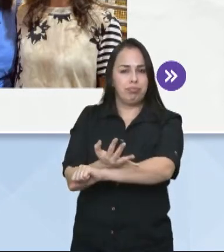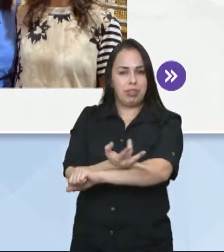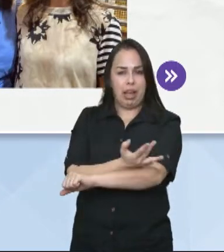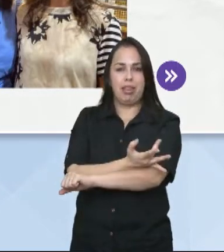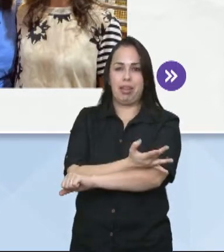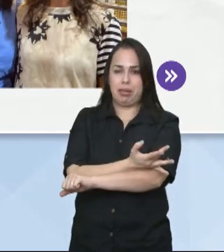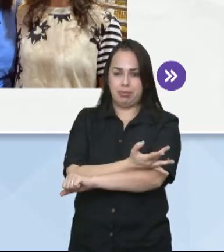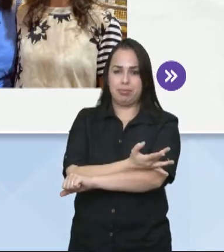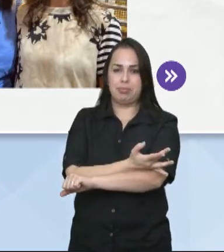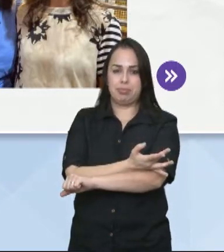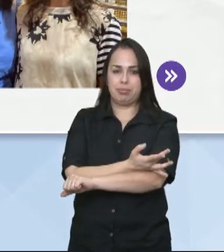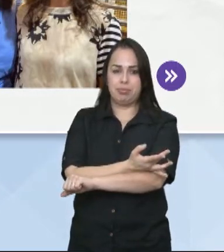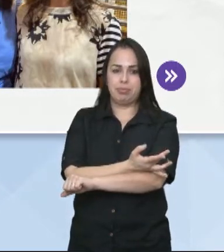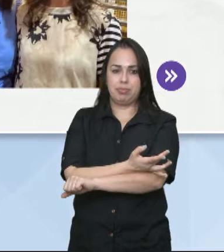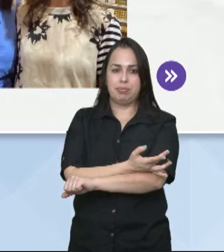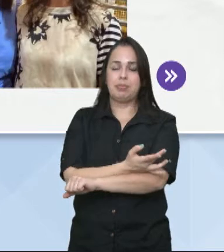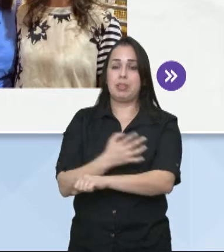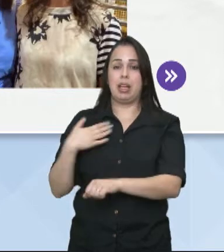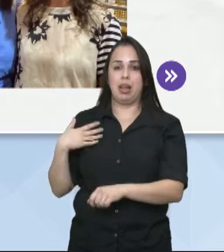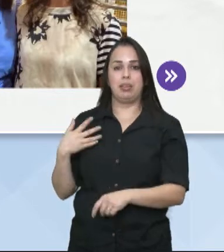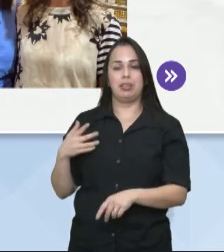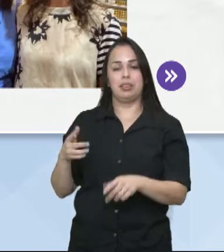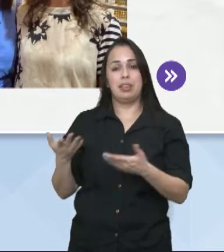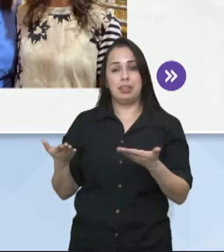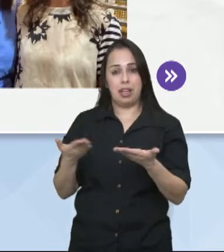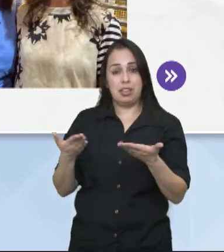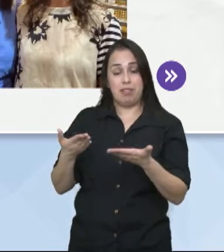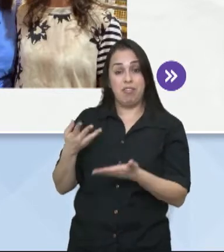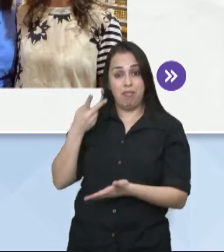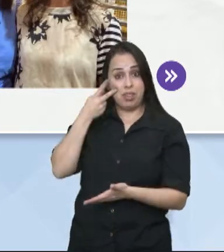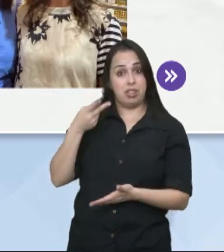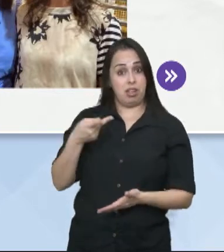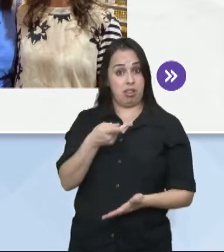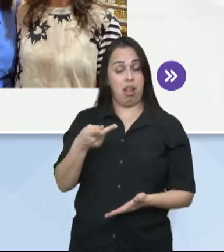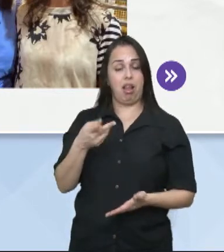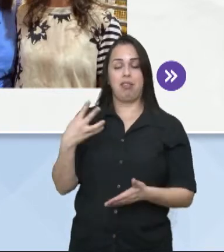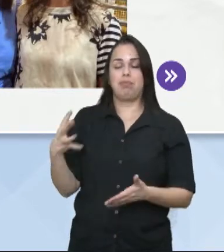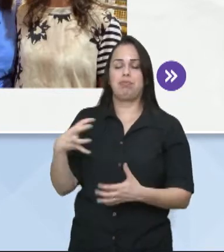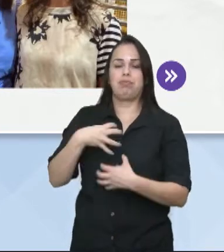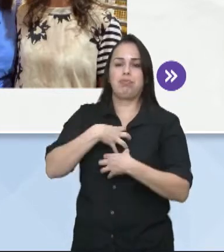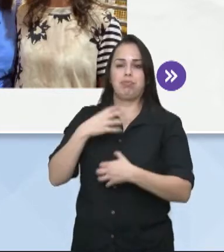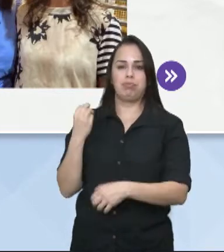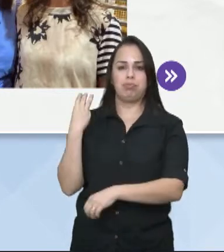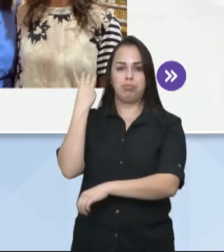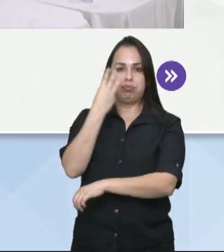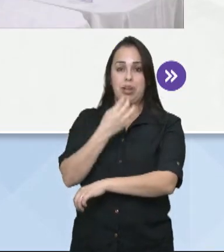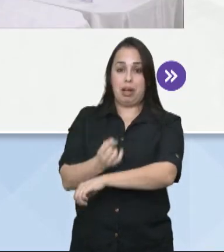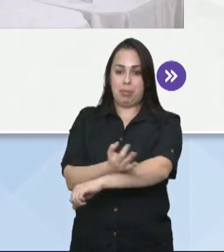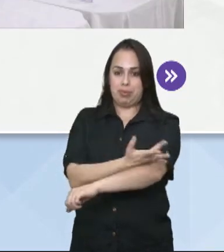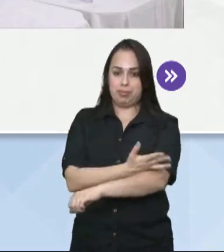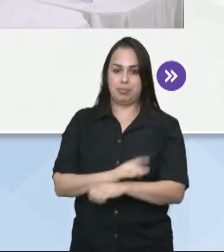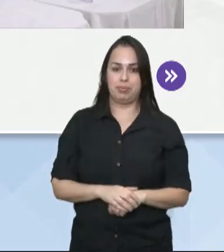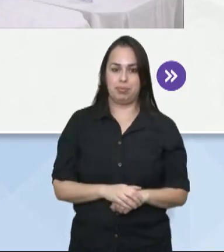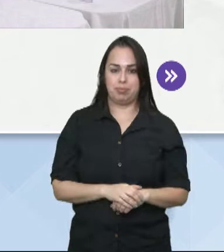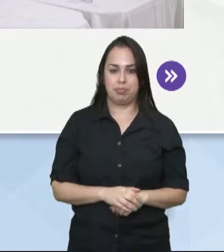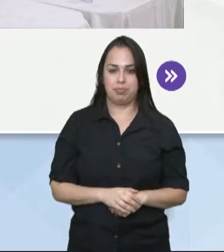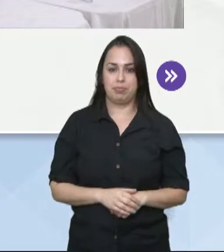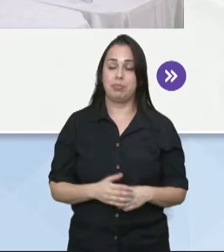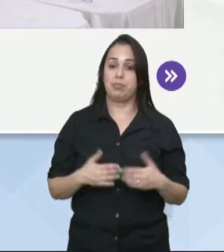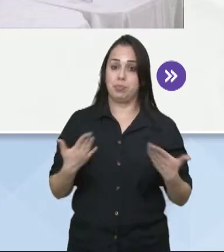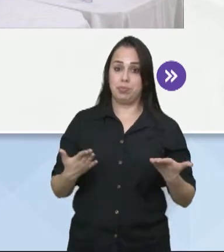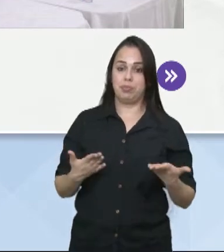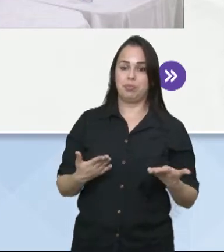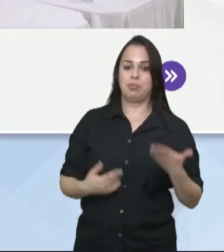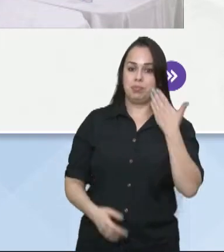nessa ida Aparecida, né, nessa visita que ela fez até Aparecida. Por favor, a próxima.